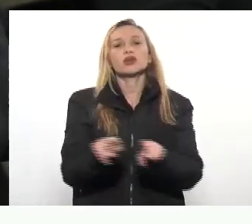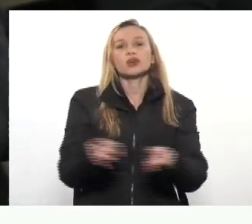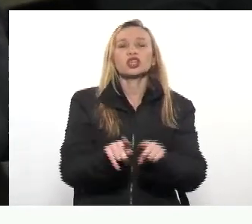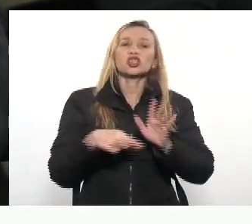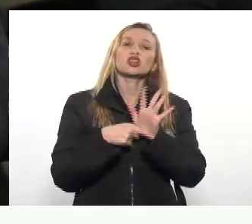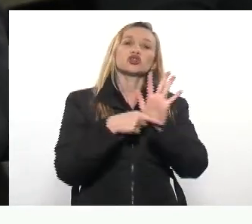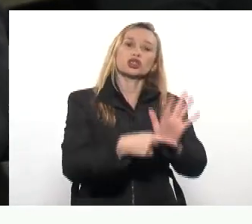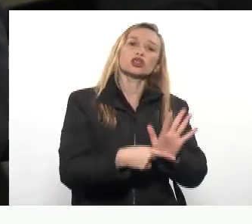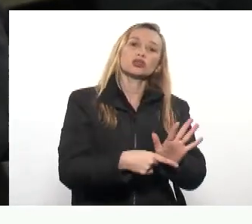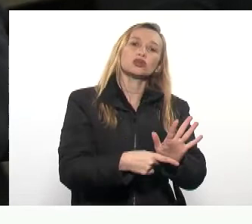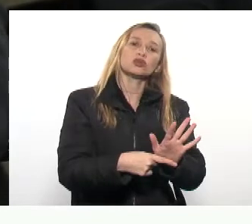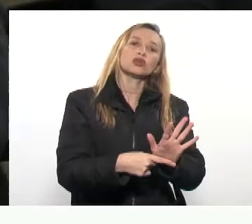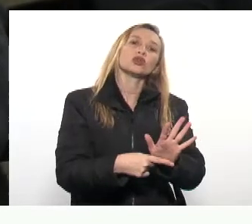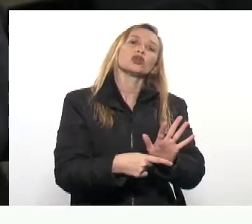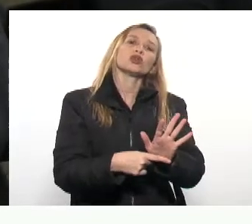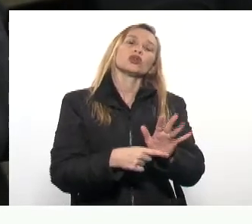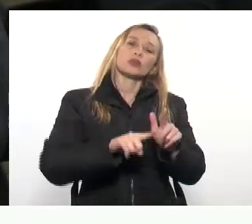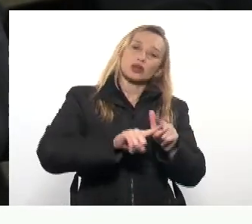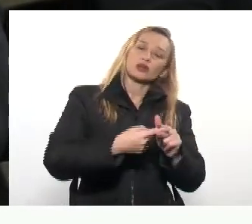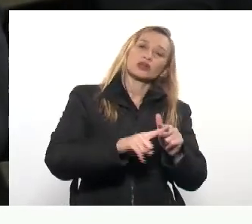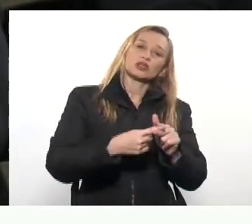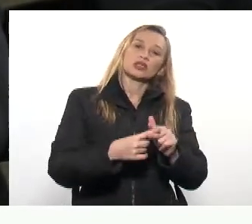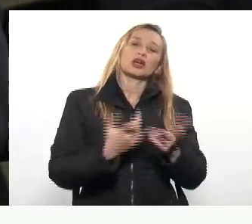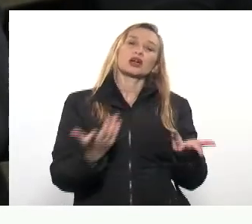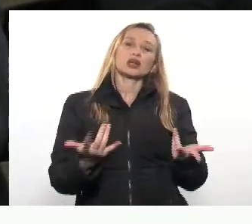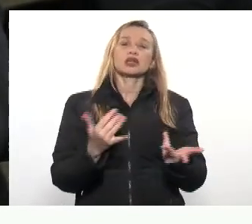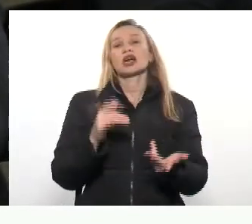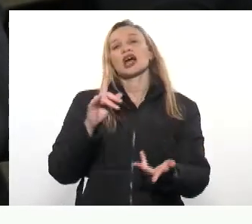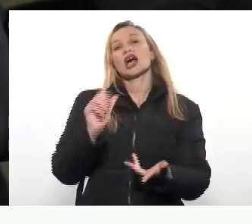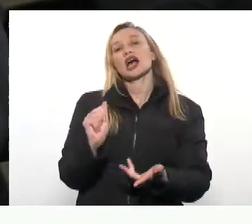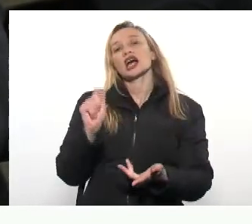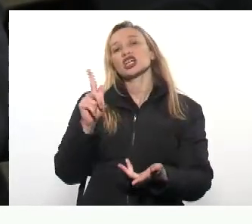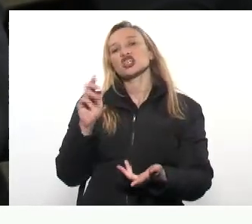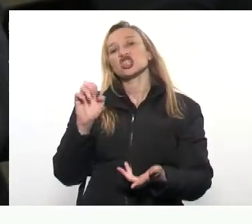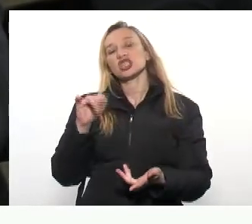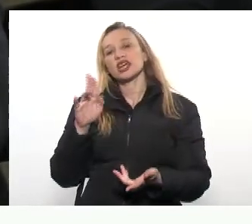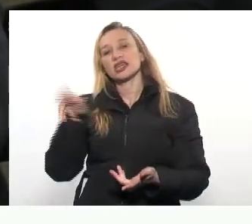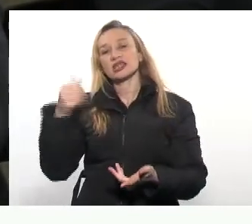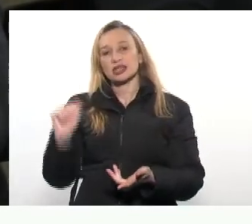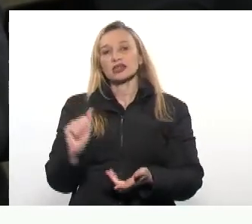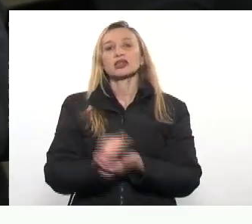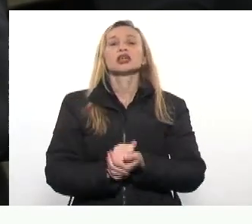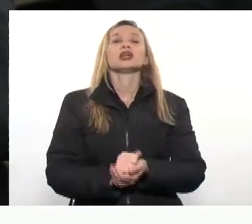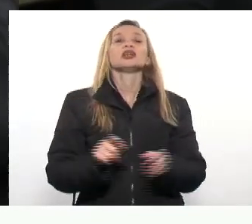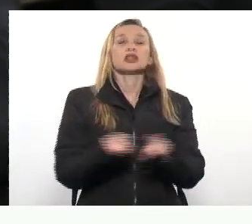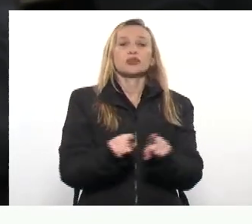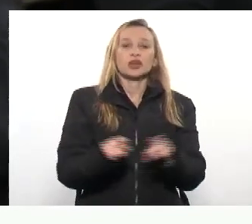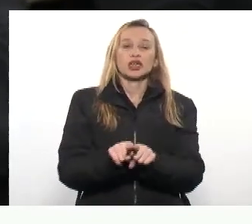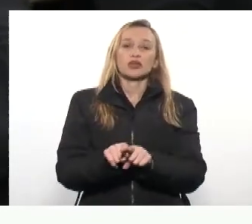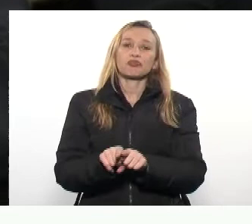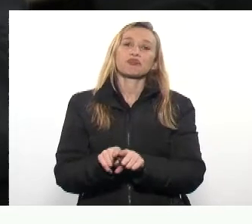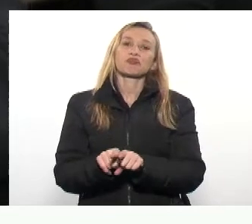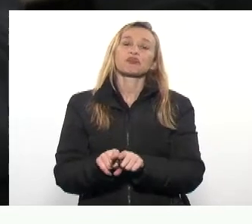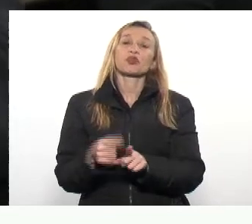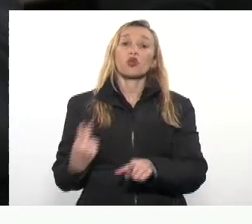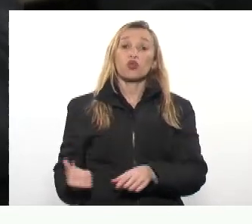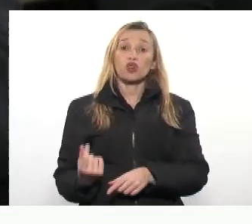atendendo a uma demanda da agência reguladora, no caso a Genersa. Em relação à tarifa social, até